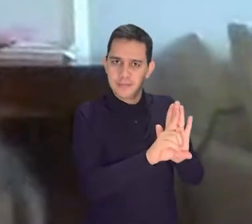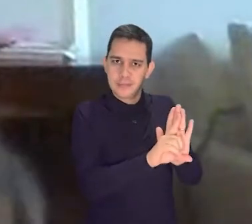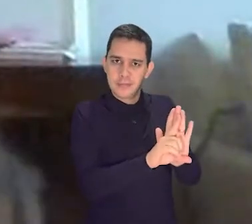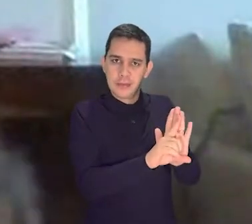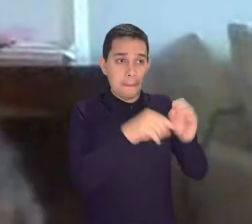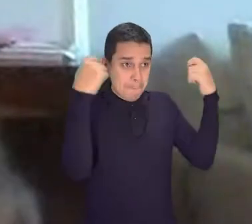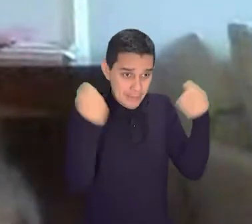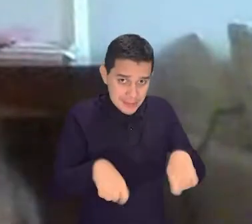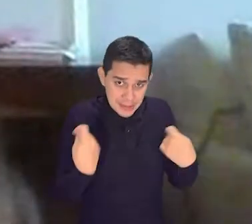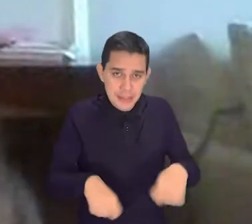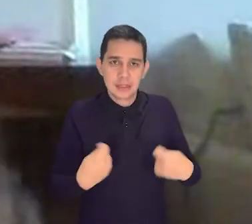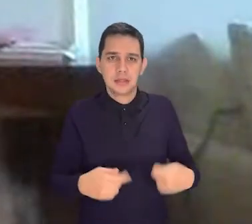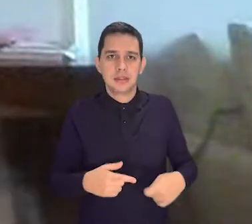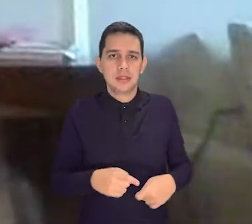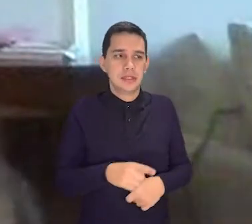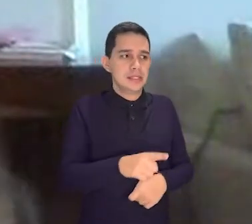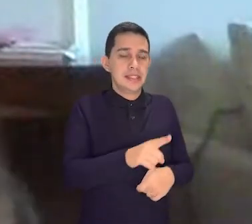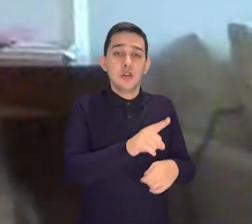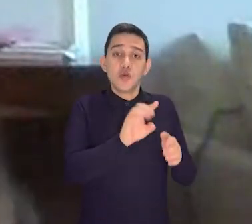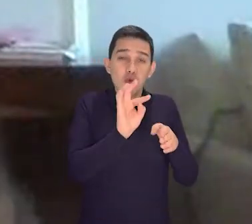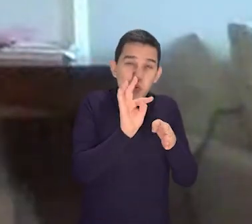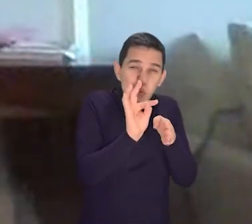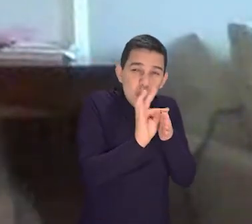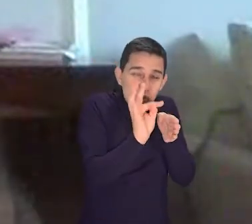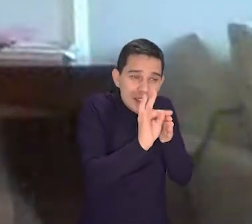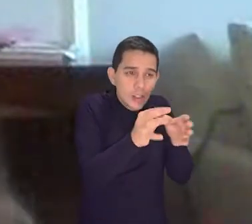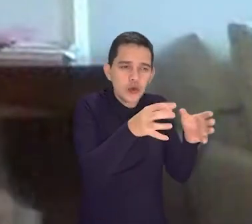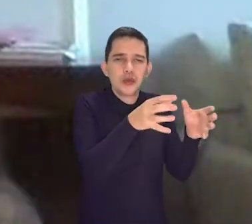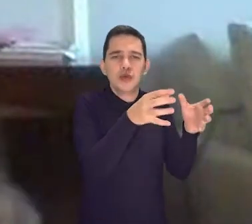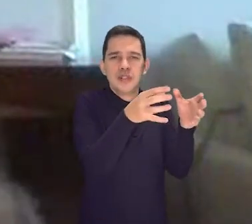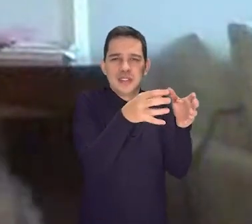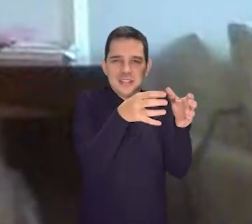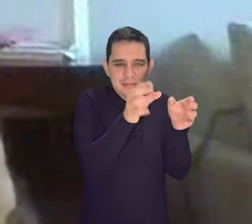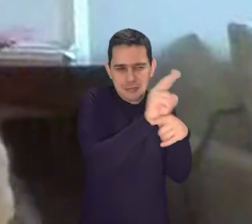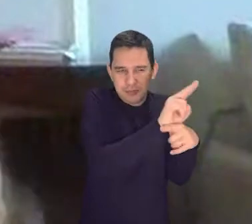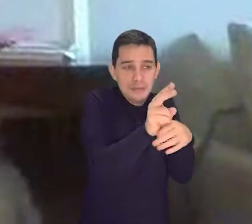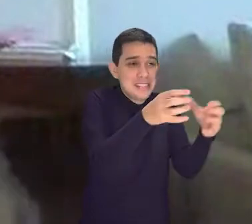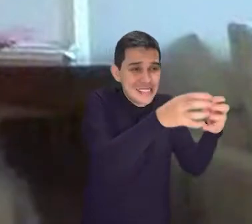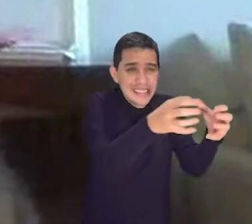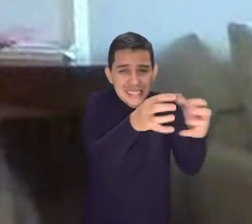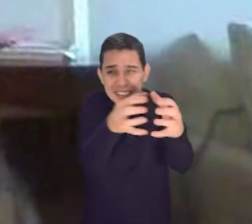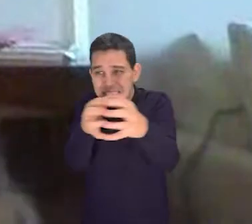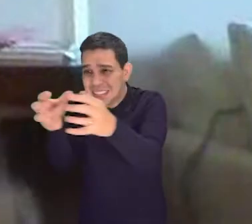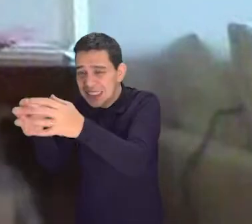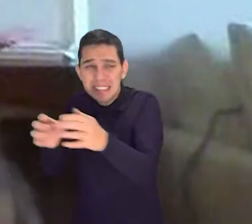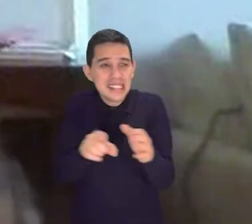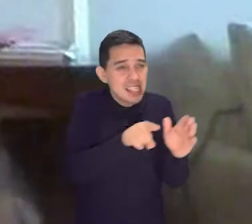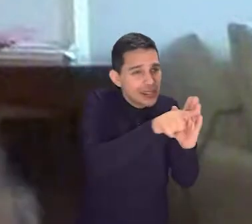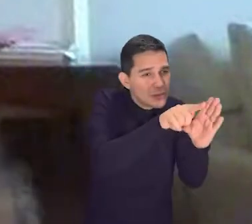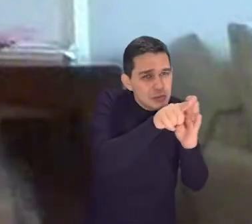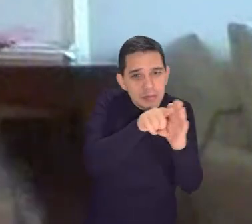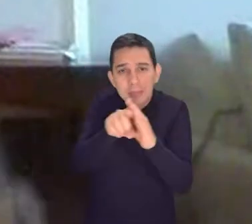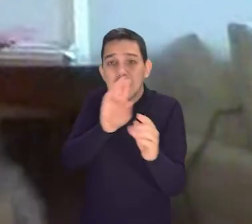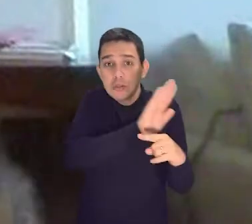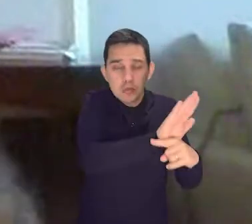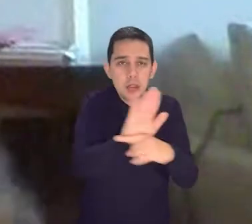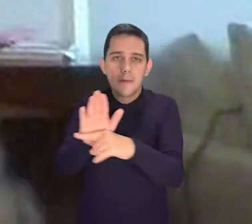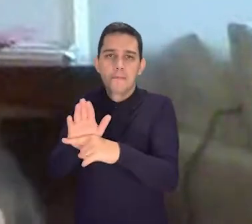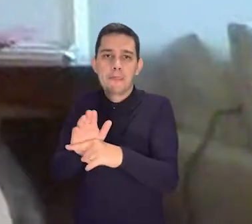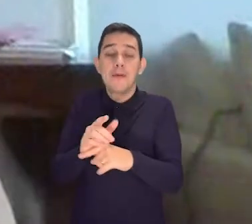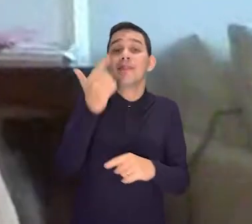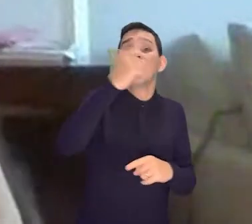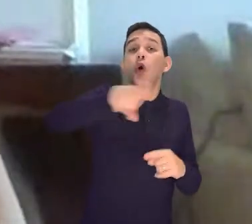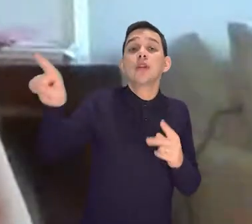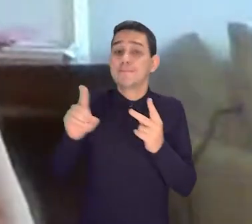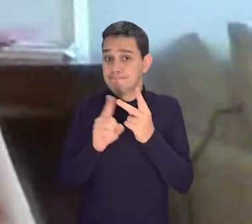civis públicas para estruturação, conselho a conselho, existem também outras ações genéricas que eu